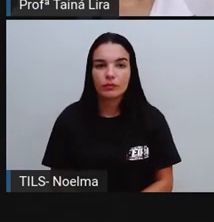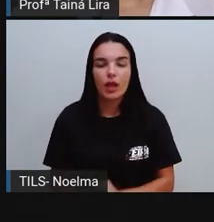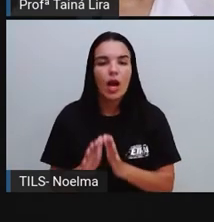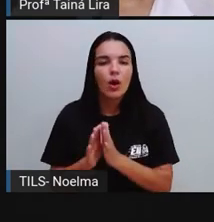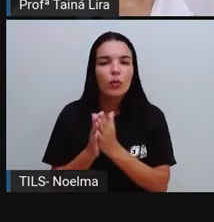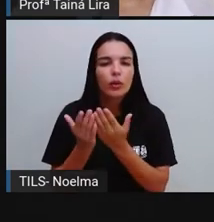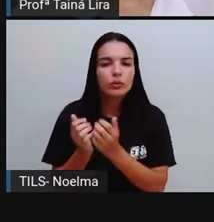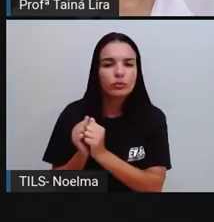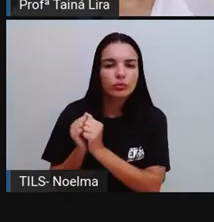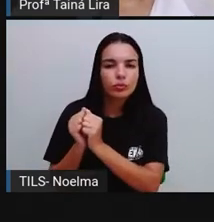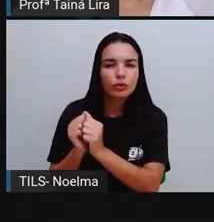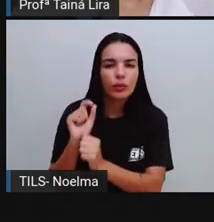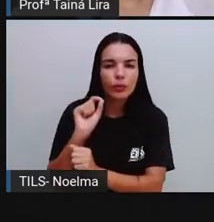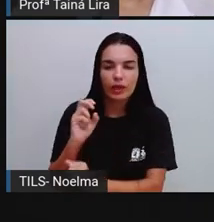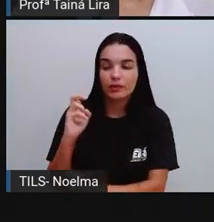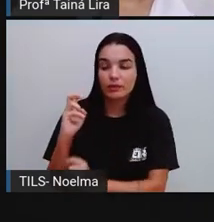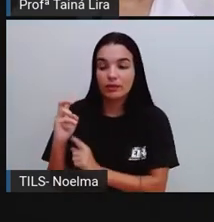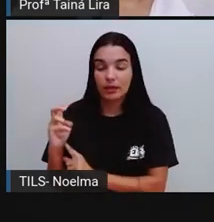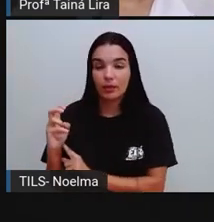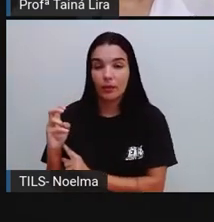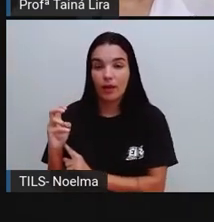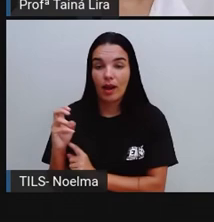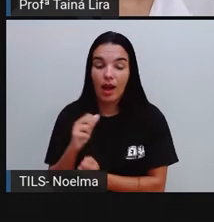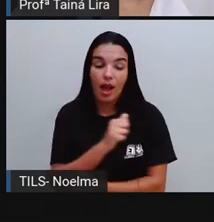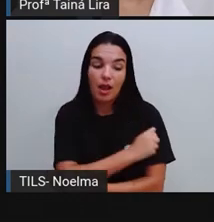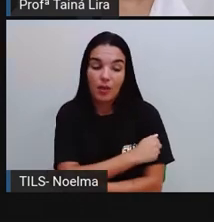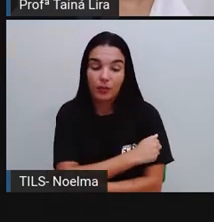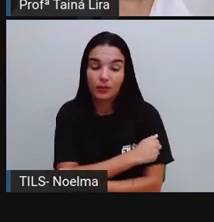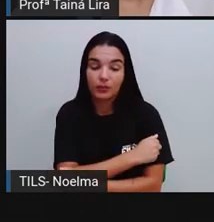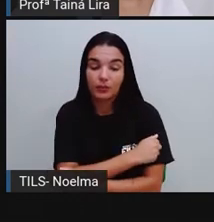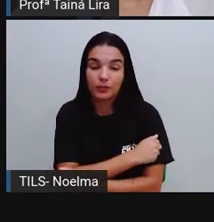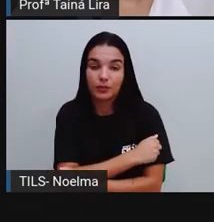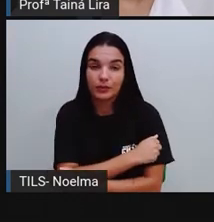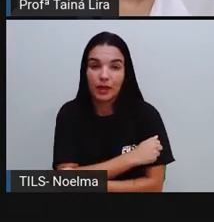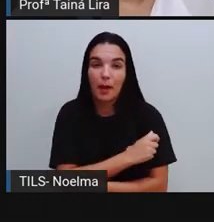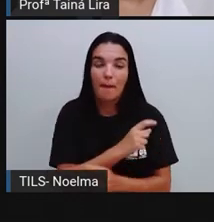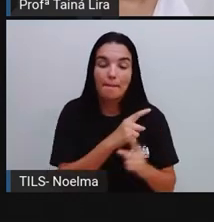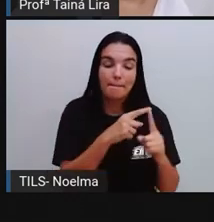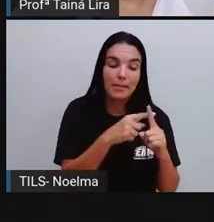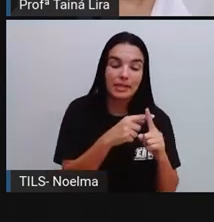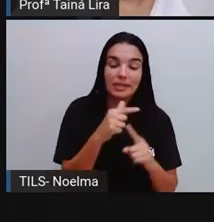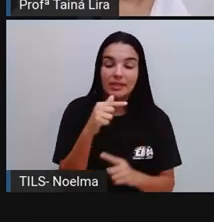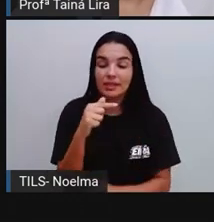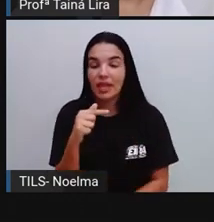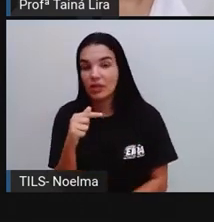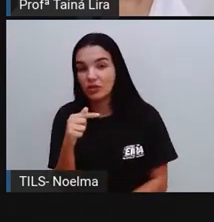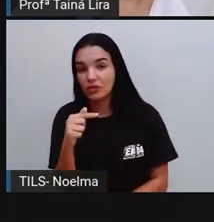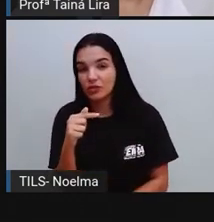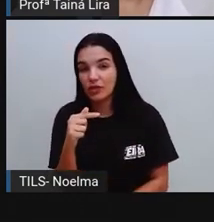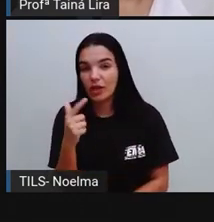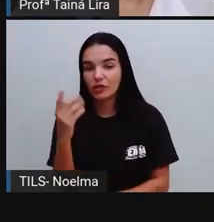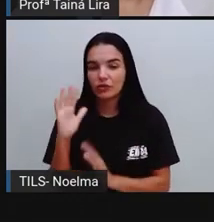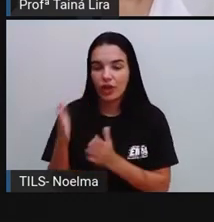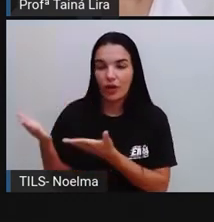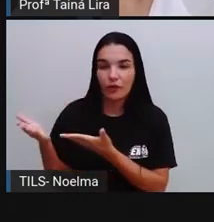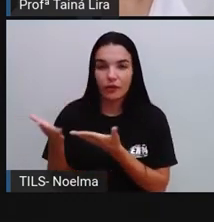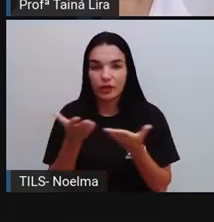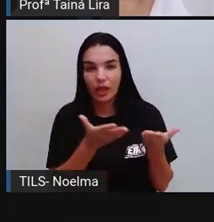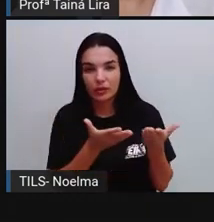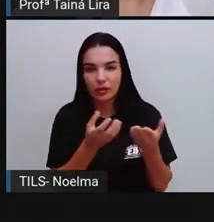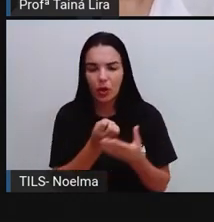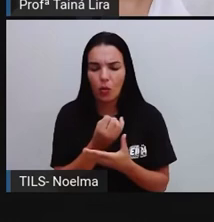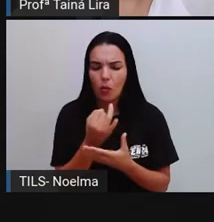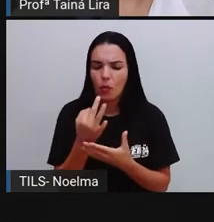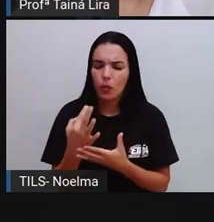Quando juntamos os 5 alunos da Pro Tainá, mais os 7 alunos que foram convidados, quantos